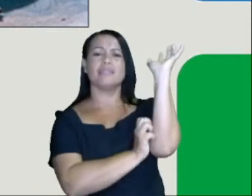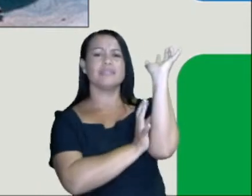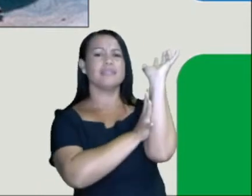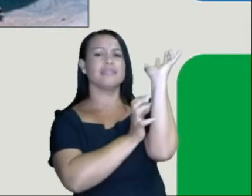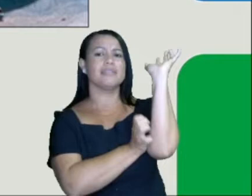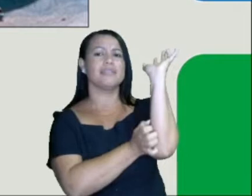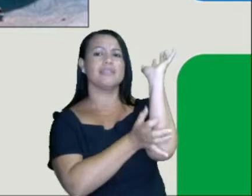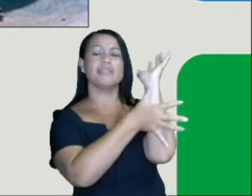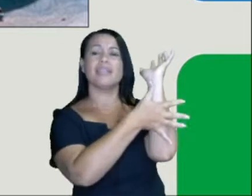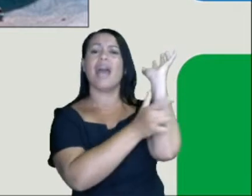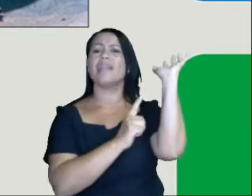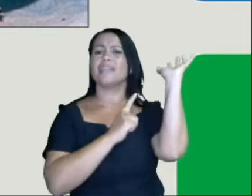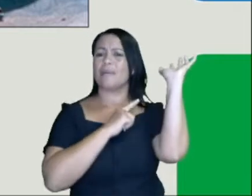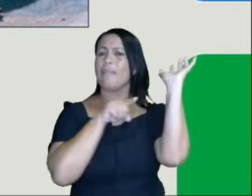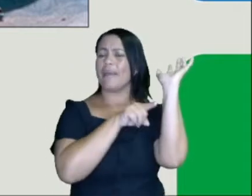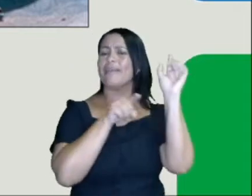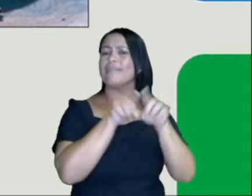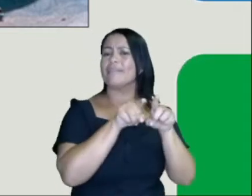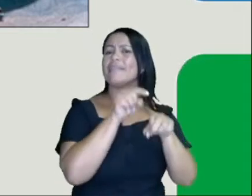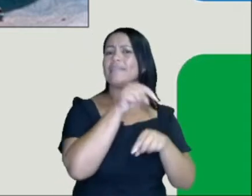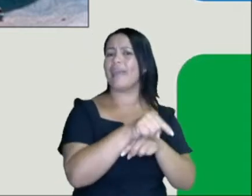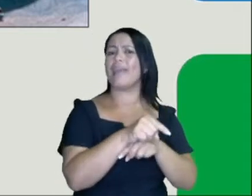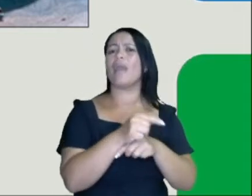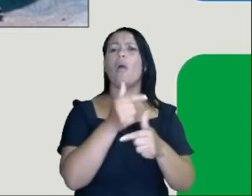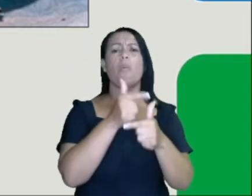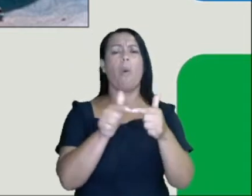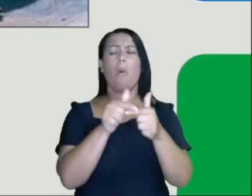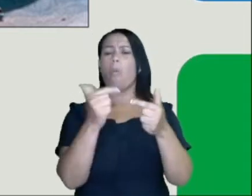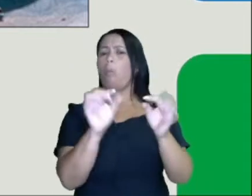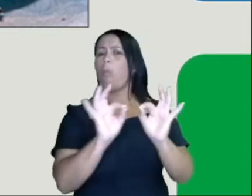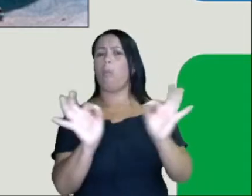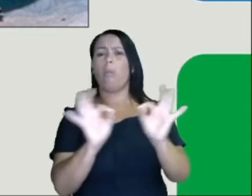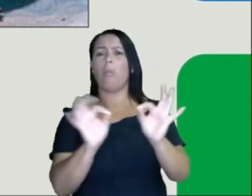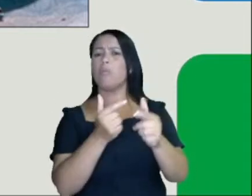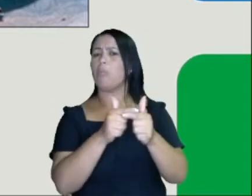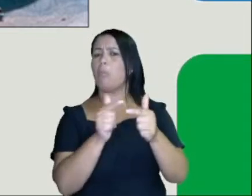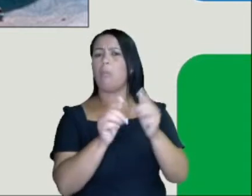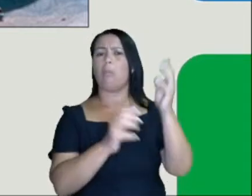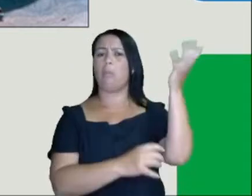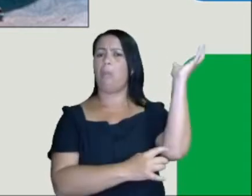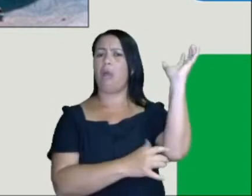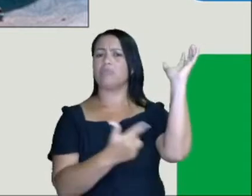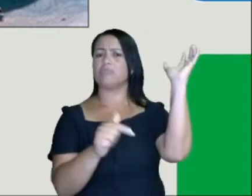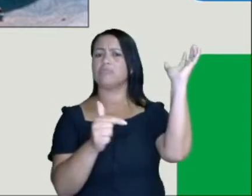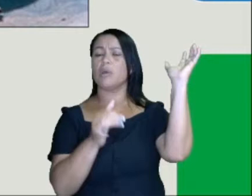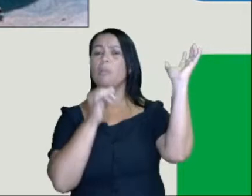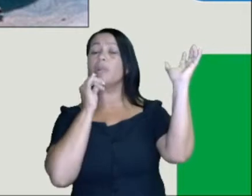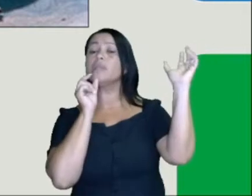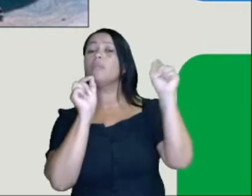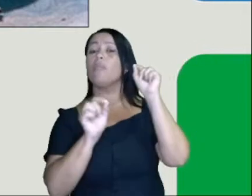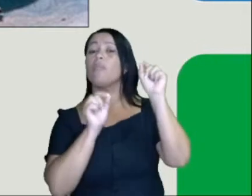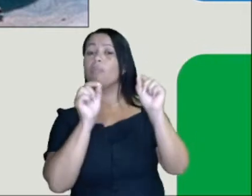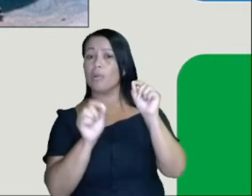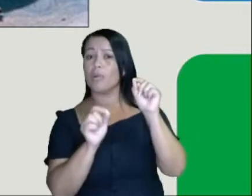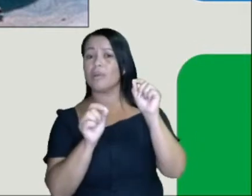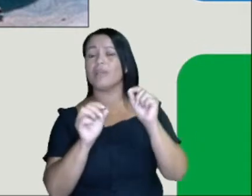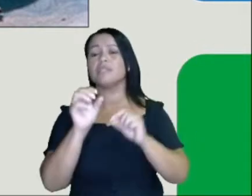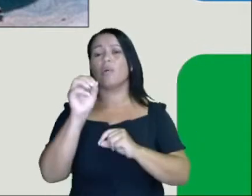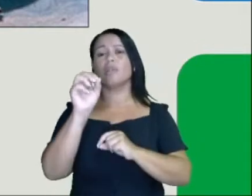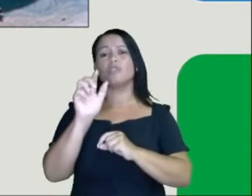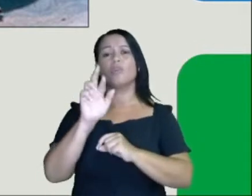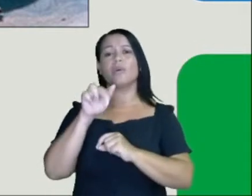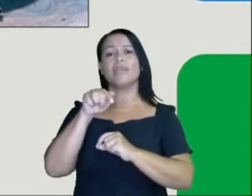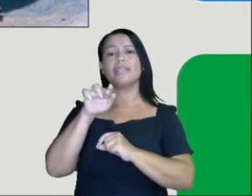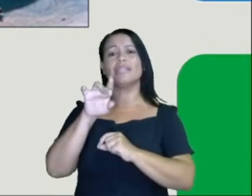a árvore também. Ela usa a árvore como abrigo, mas não causa prejuízo à árvore. Um exemplo disso são orquídeas